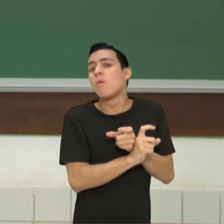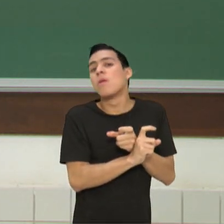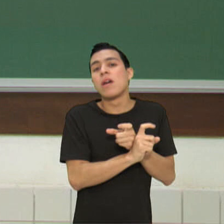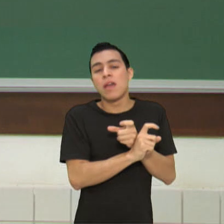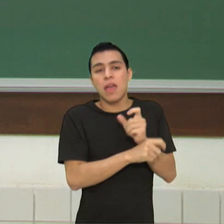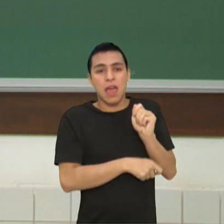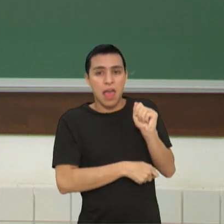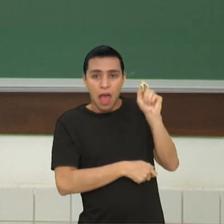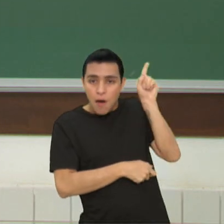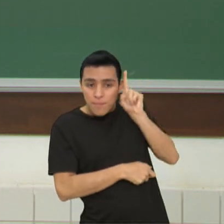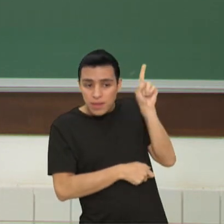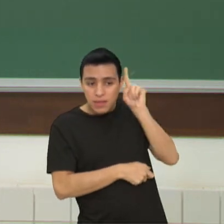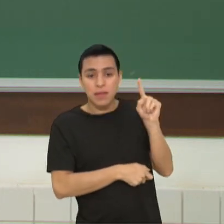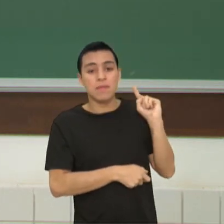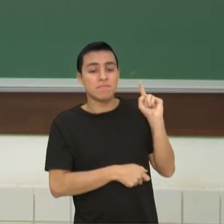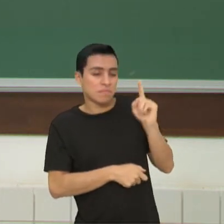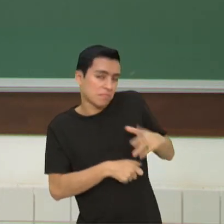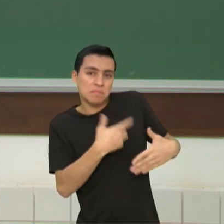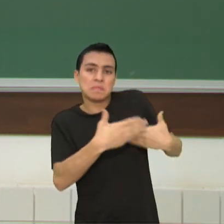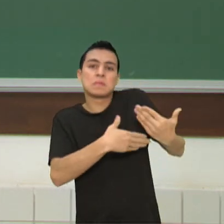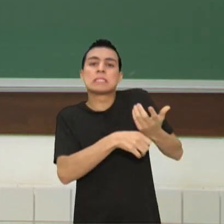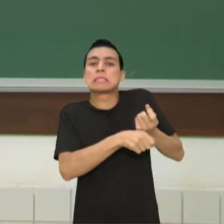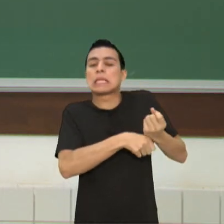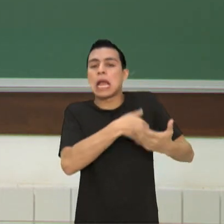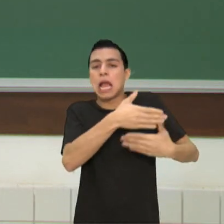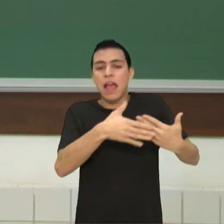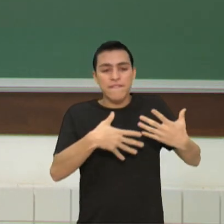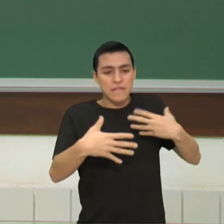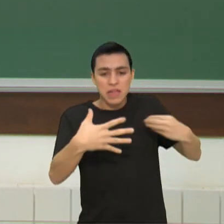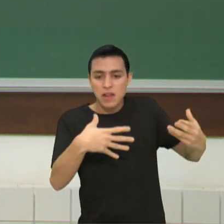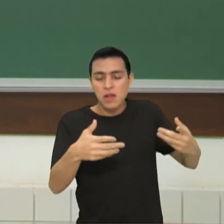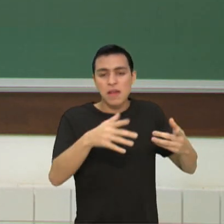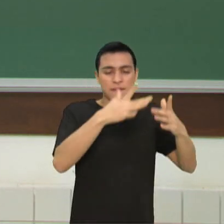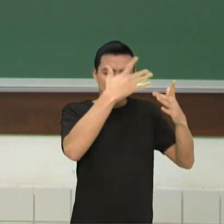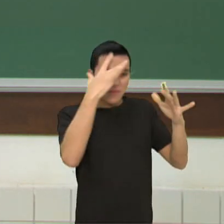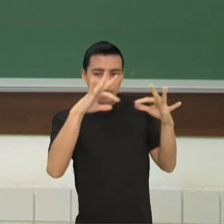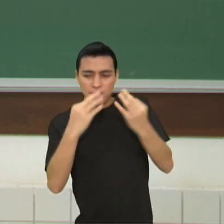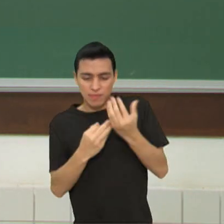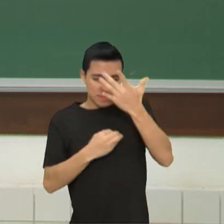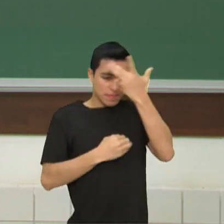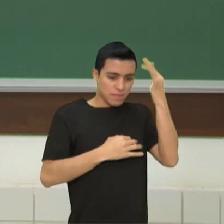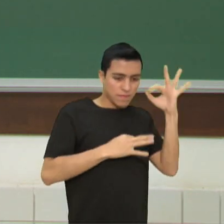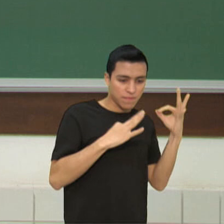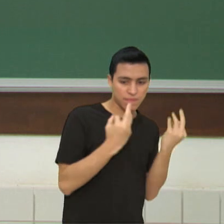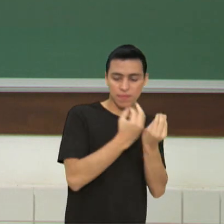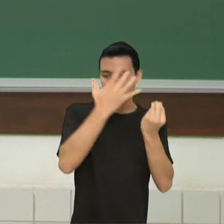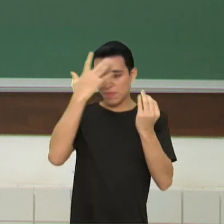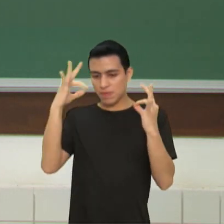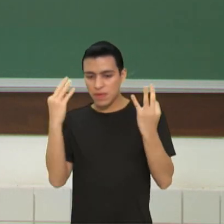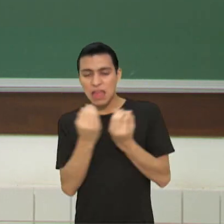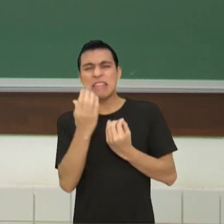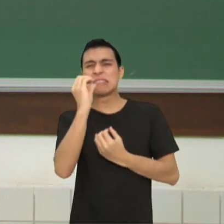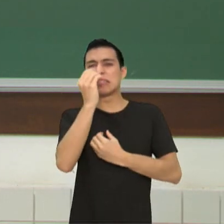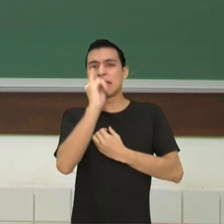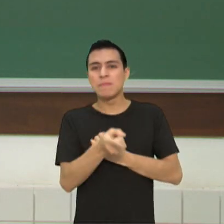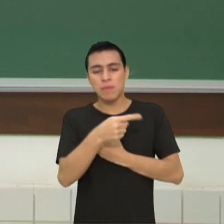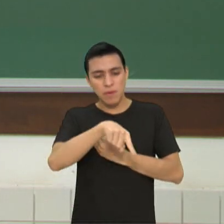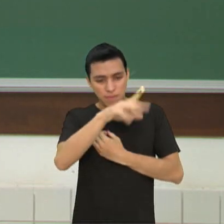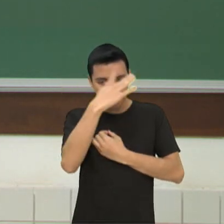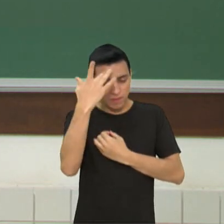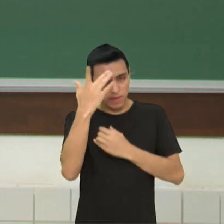alelos semiletais, letra D, alelos homozigotos ou letra E, alelos homólogos. Faz